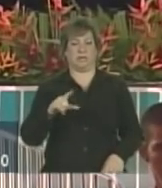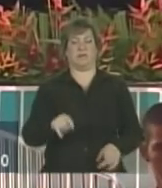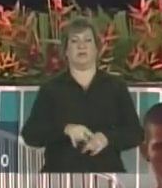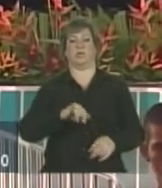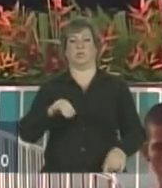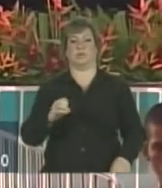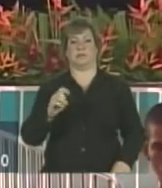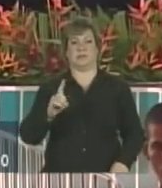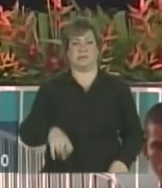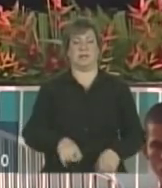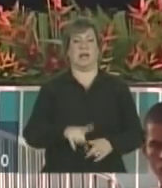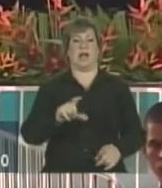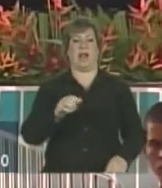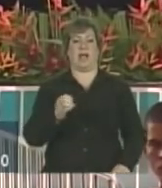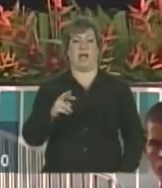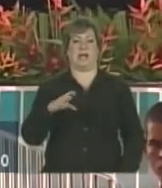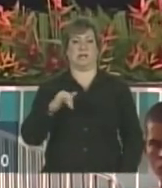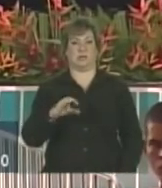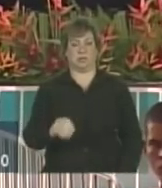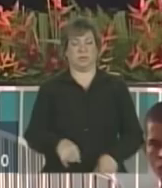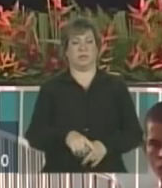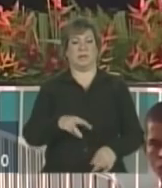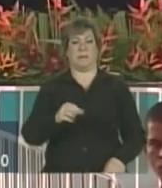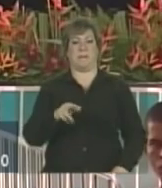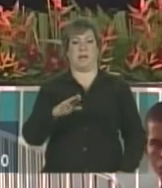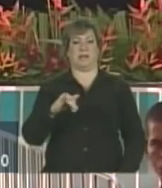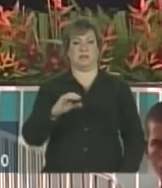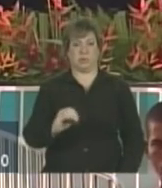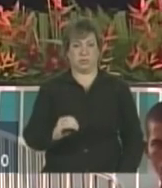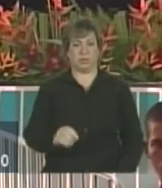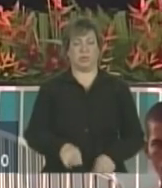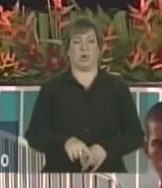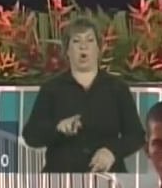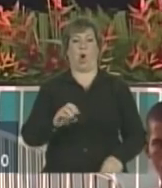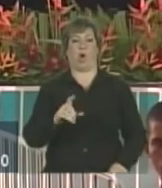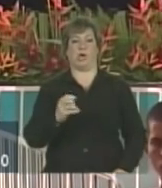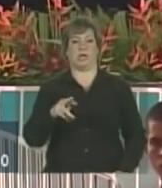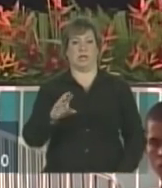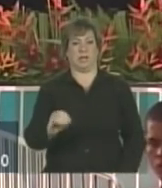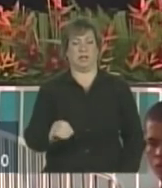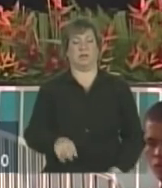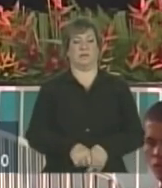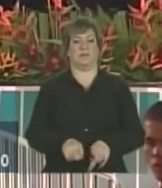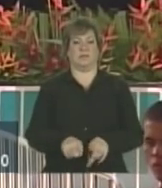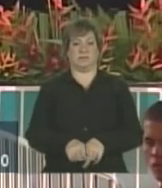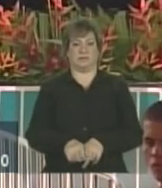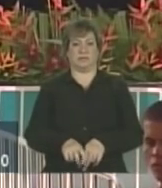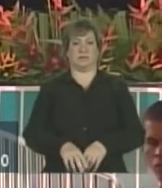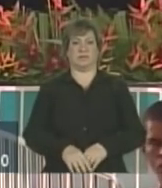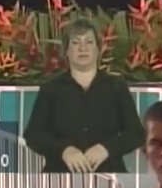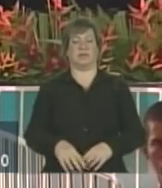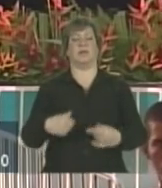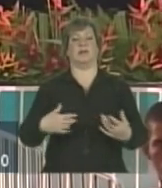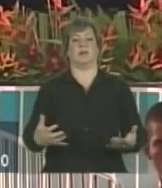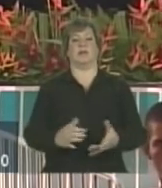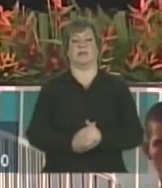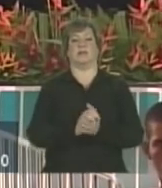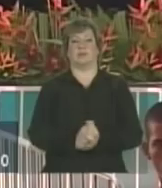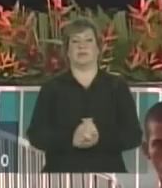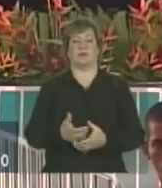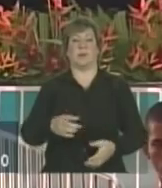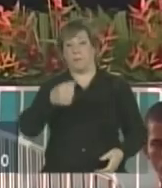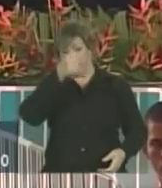Silva, Laércio Oliveira, Márcio Costa Macedo, Rogério Carvalho Santos. Queria cumprimentar